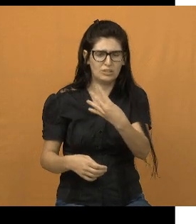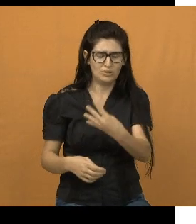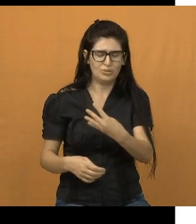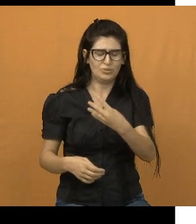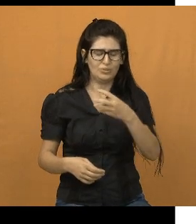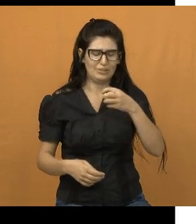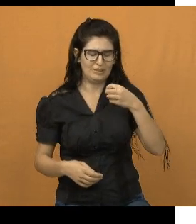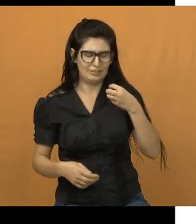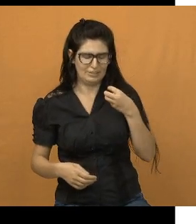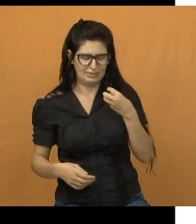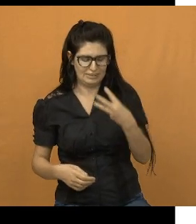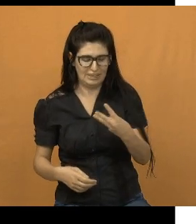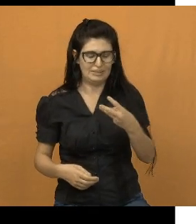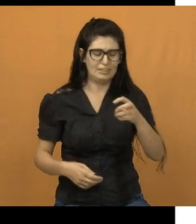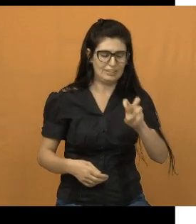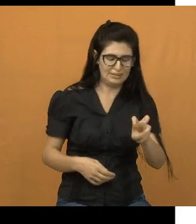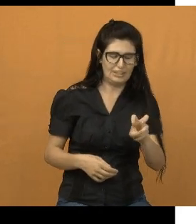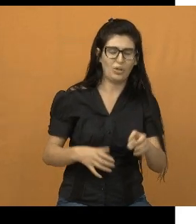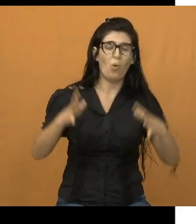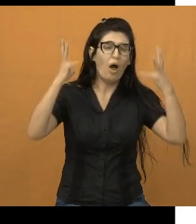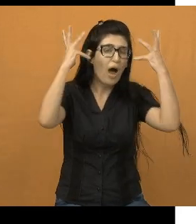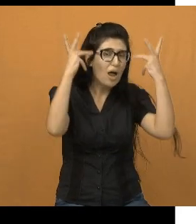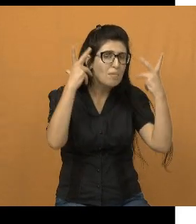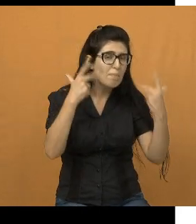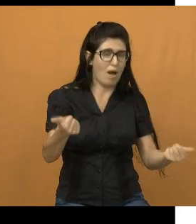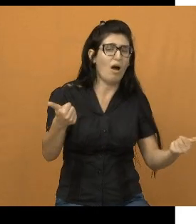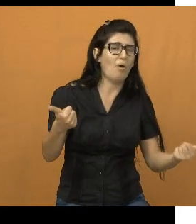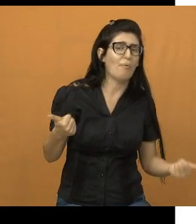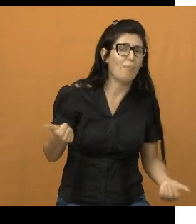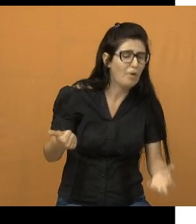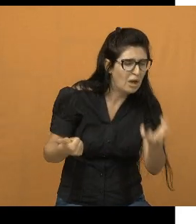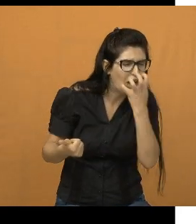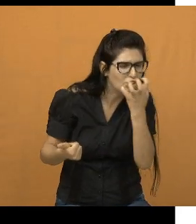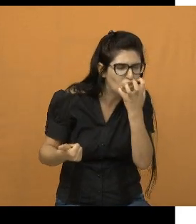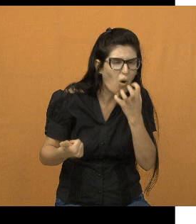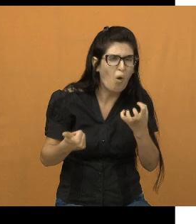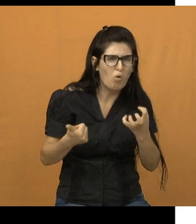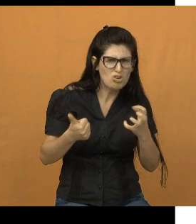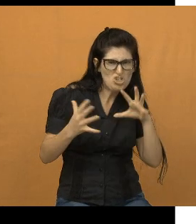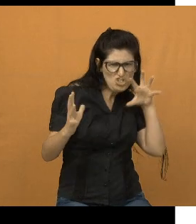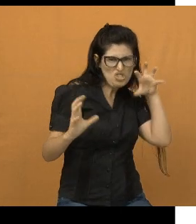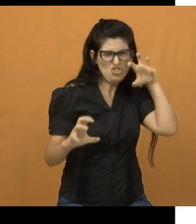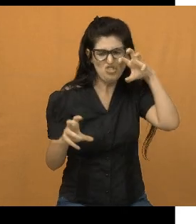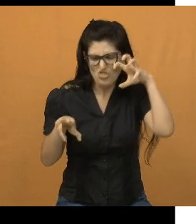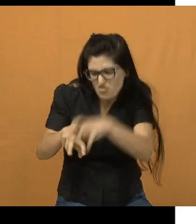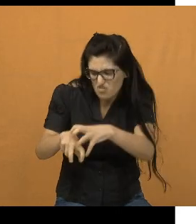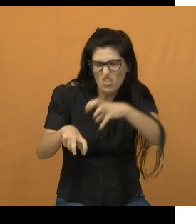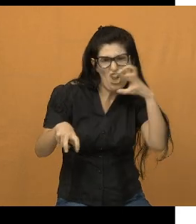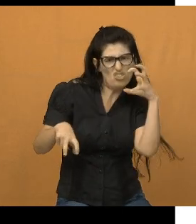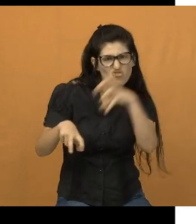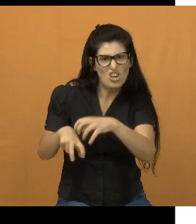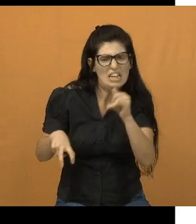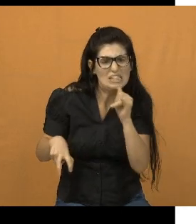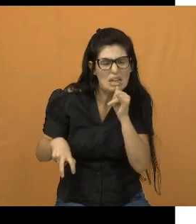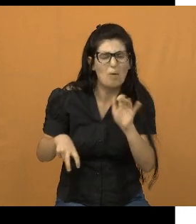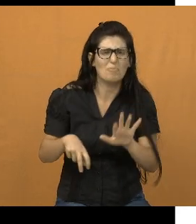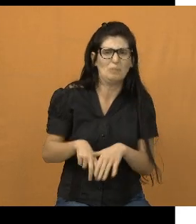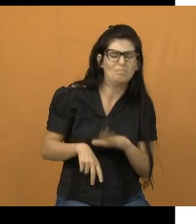435 observação de animais agressores, vistorias de investigação de zoonoses